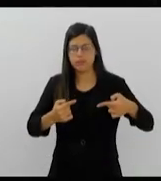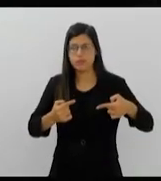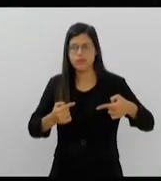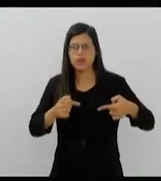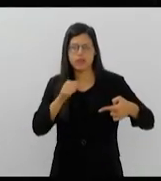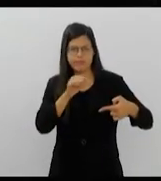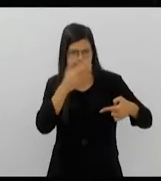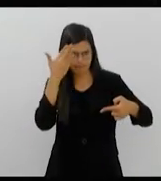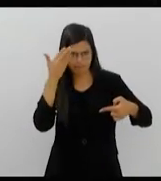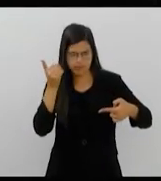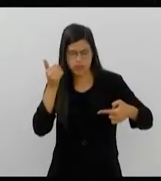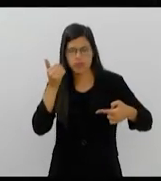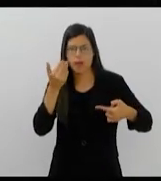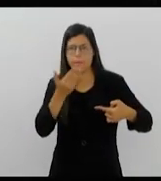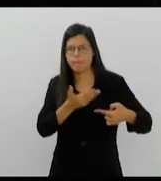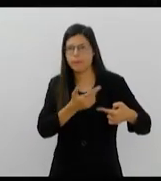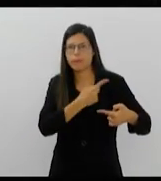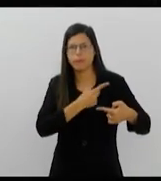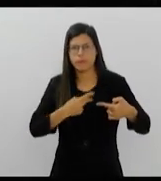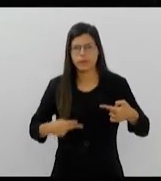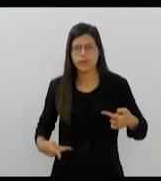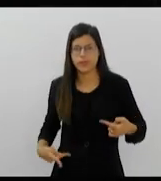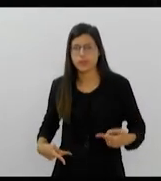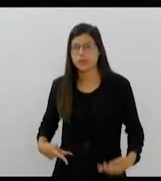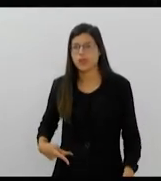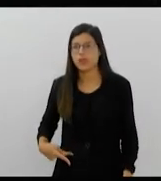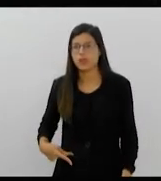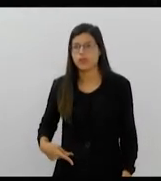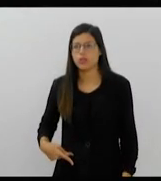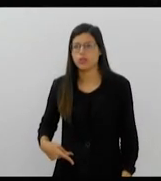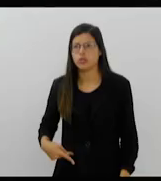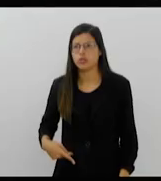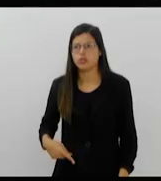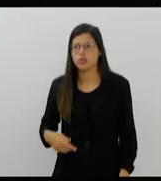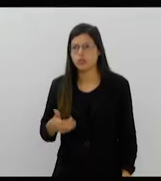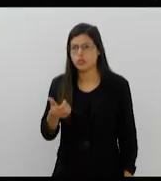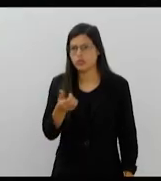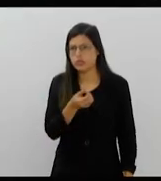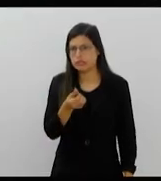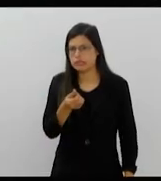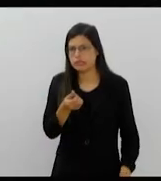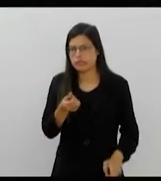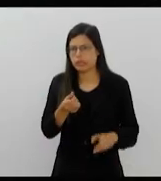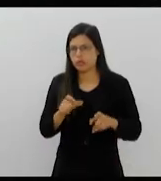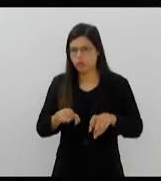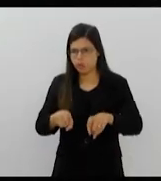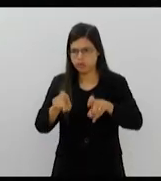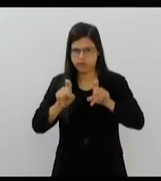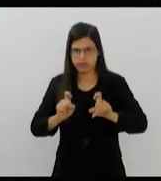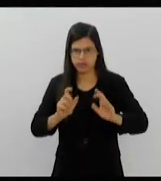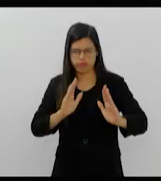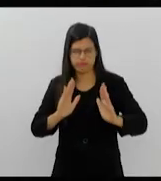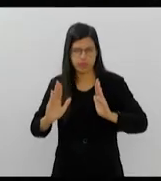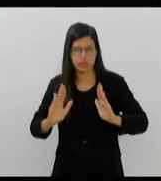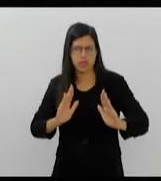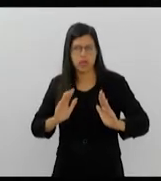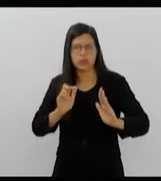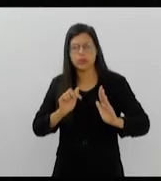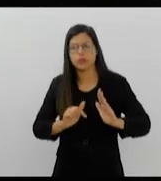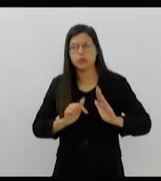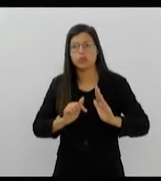Vossa Excelência, eu estou no meu sexto mandato. Por via